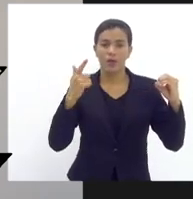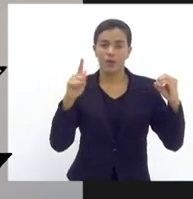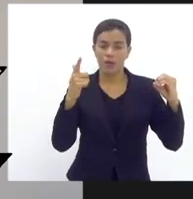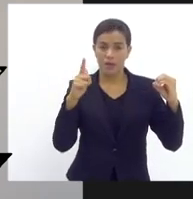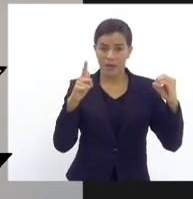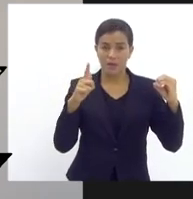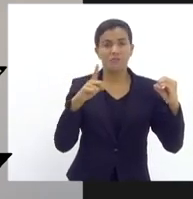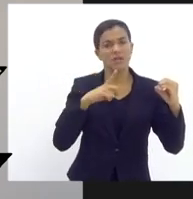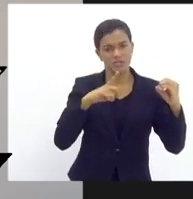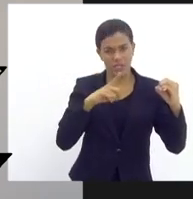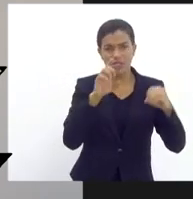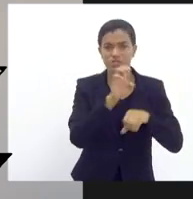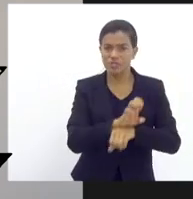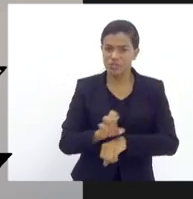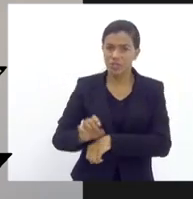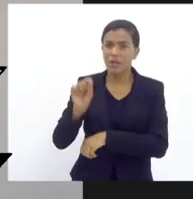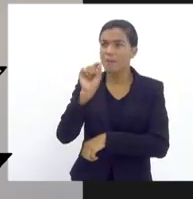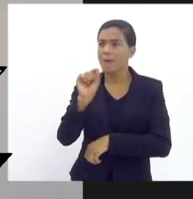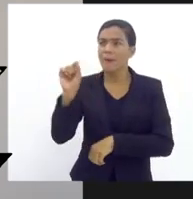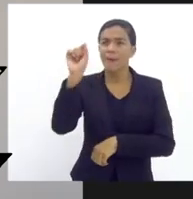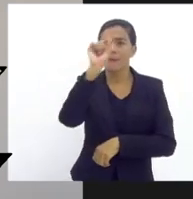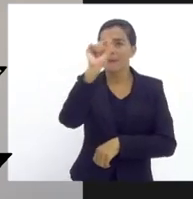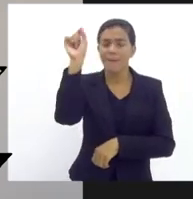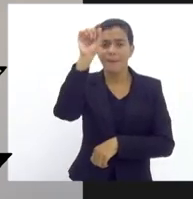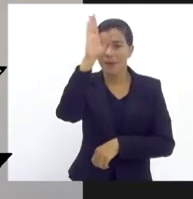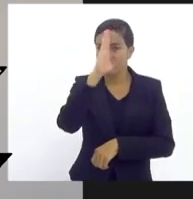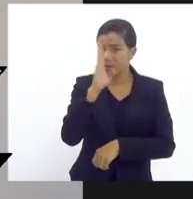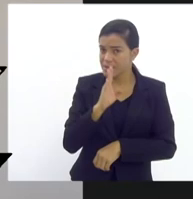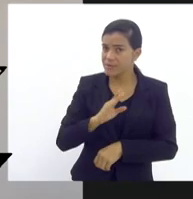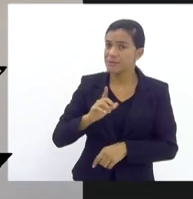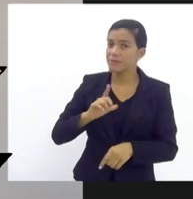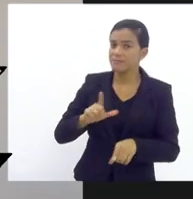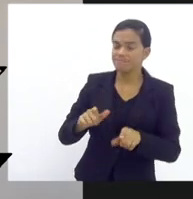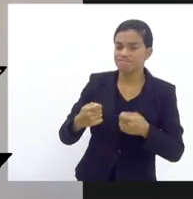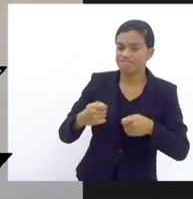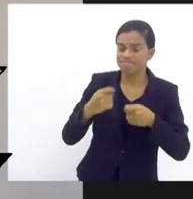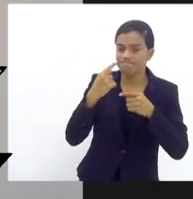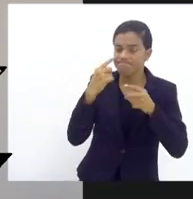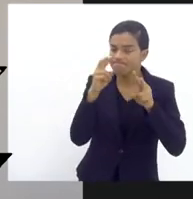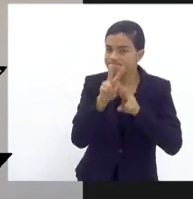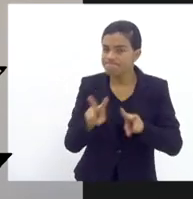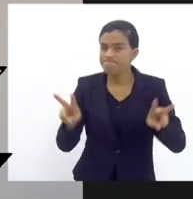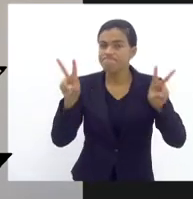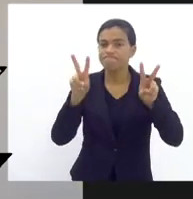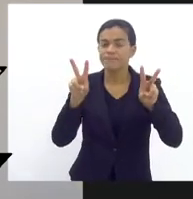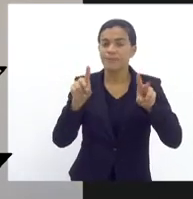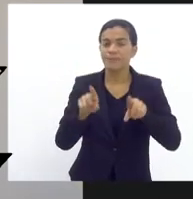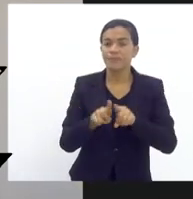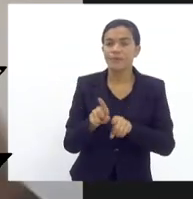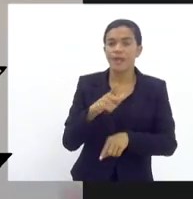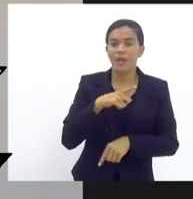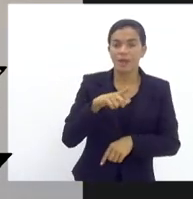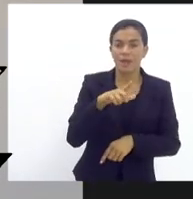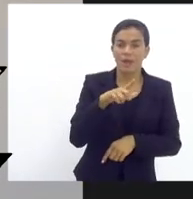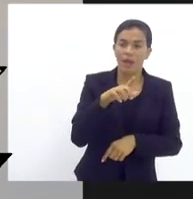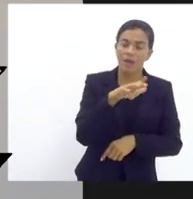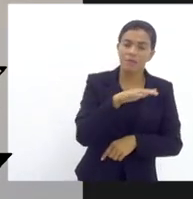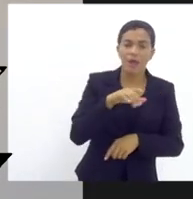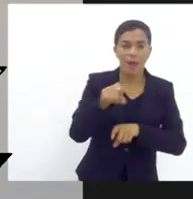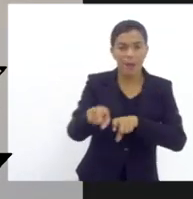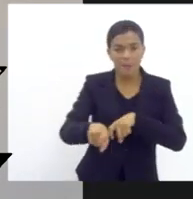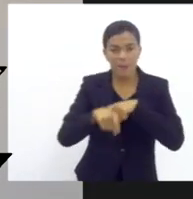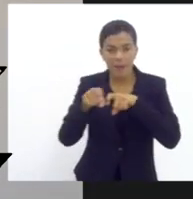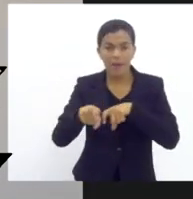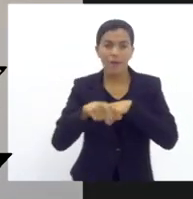os demais estados do Brasil também não mereça muita importância ainda né Então temos casos na tanta pecuária